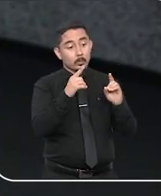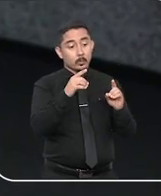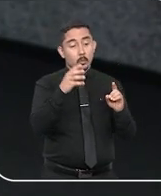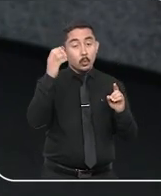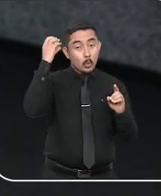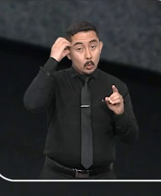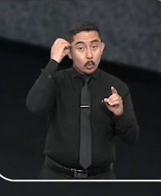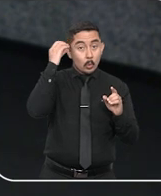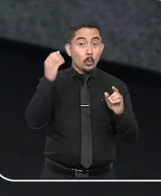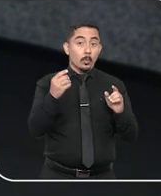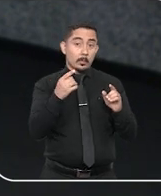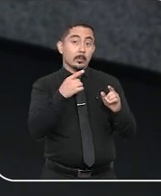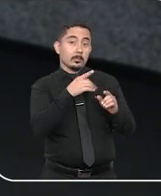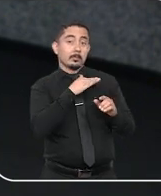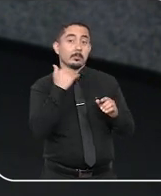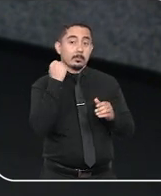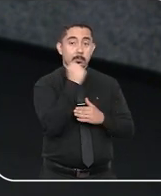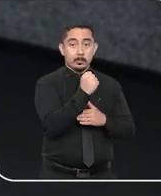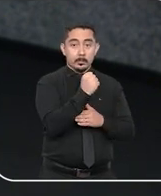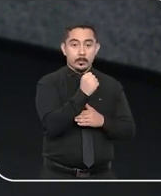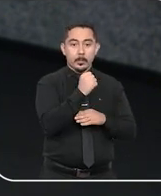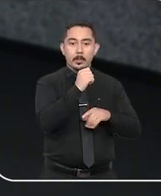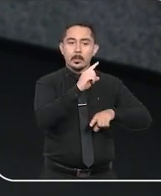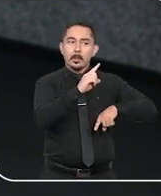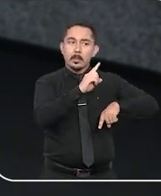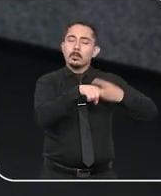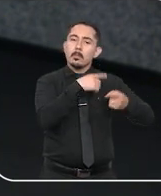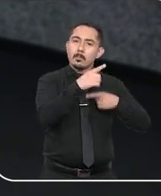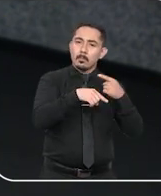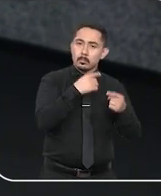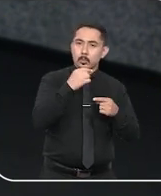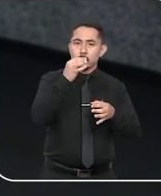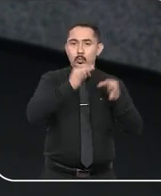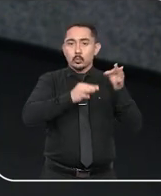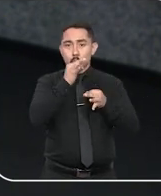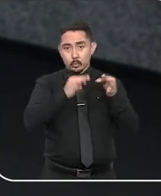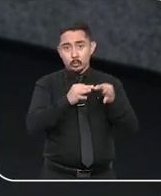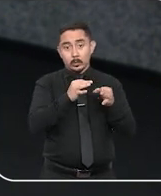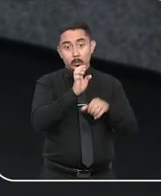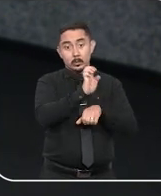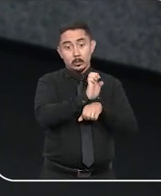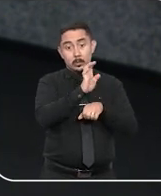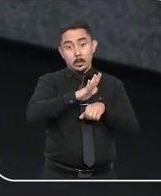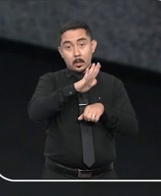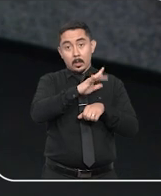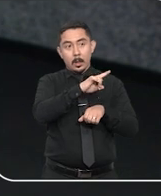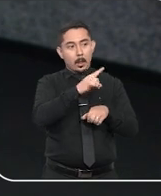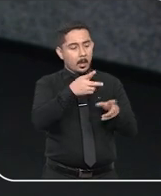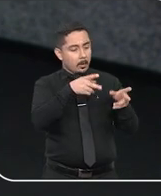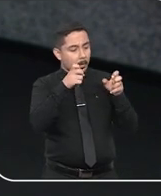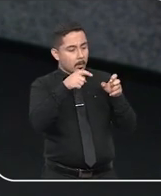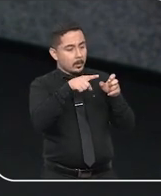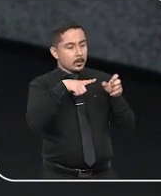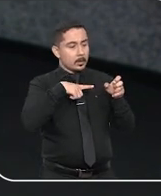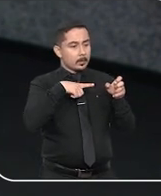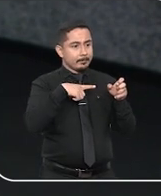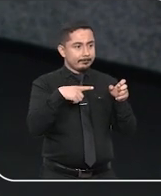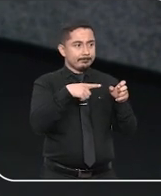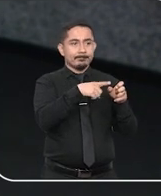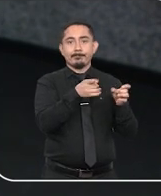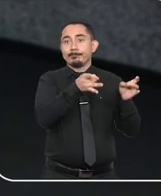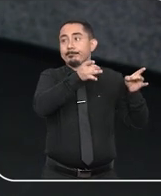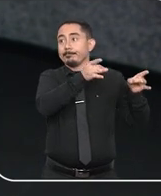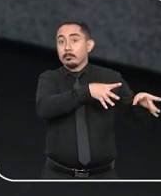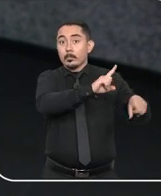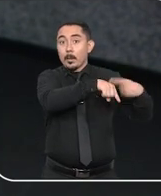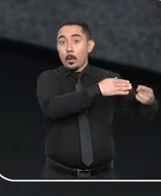homicídio culposo, mas foi solta após pagar fiança. 2 anos depois, a Justiça Estadual confirmou a condenação dela por abandono de incapaz com